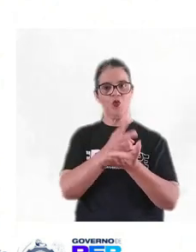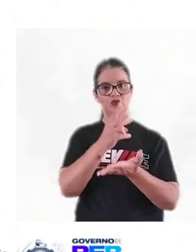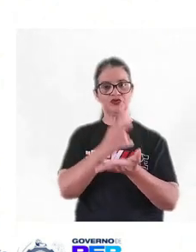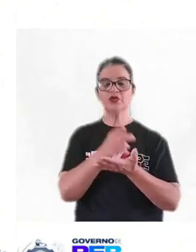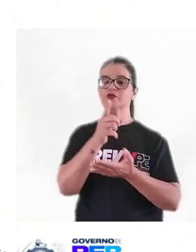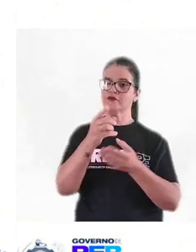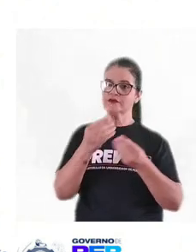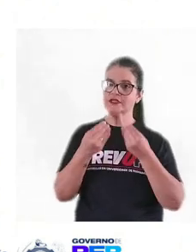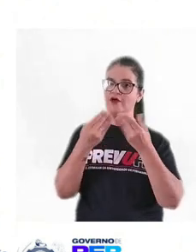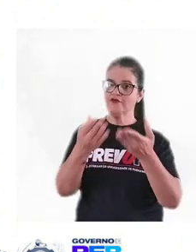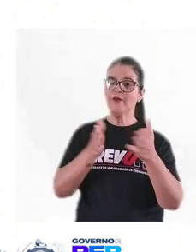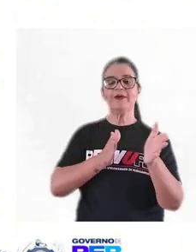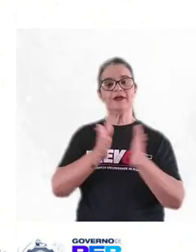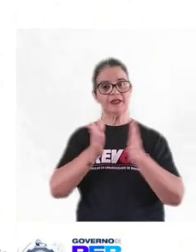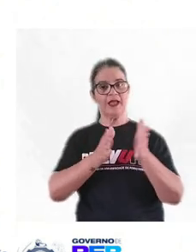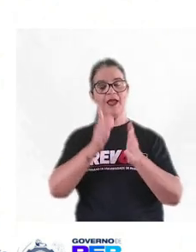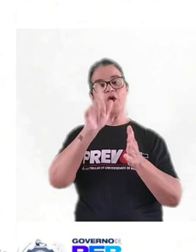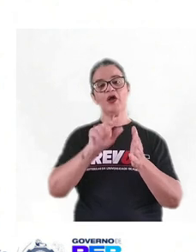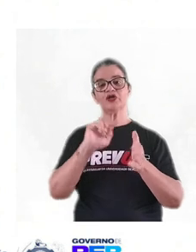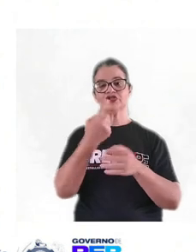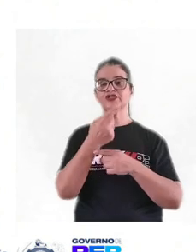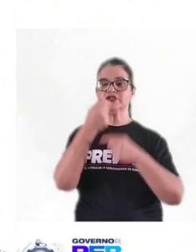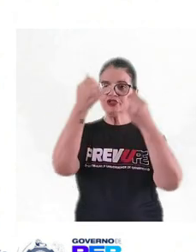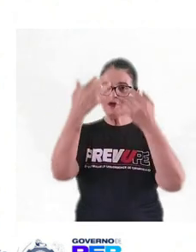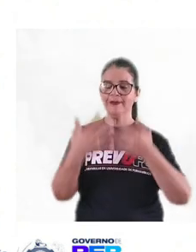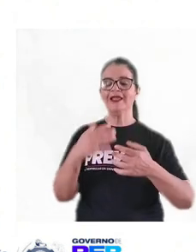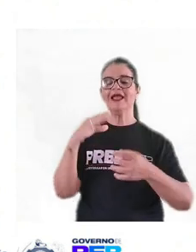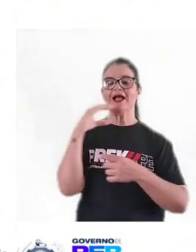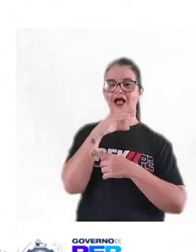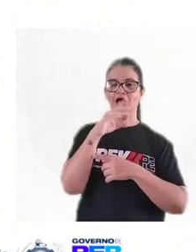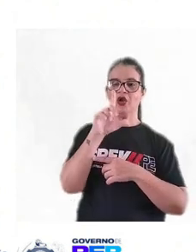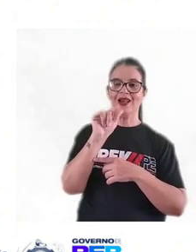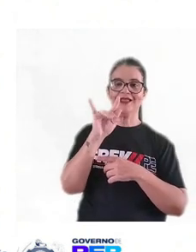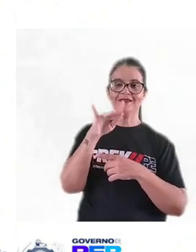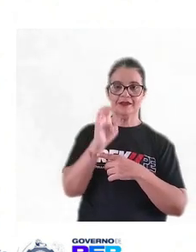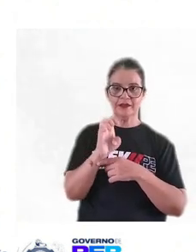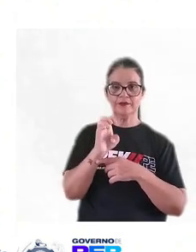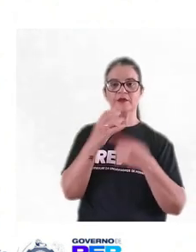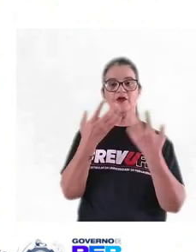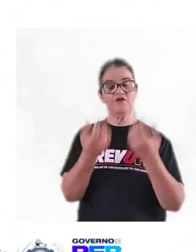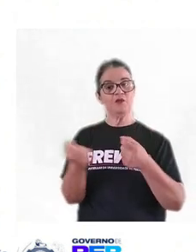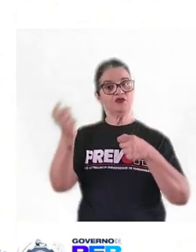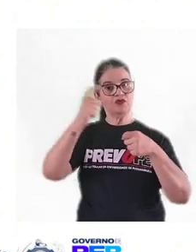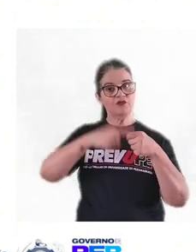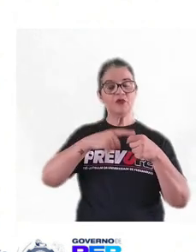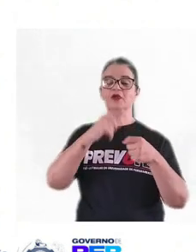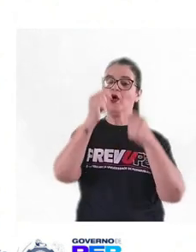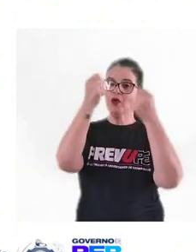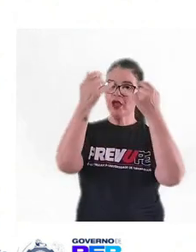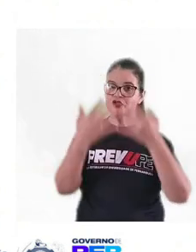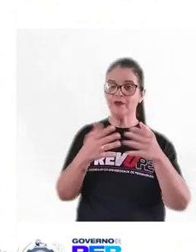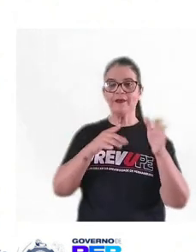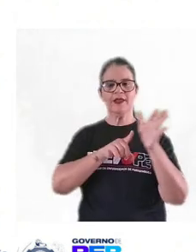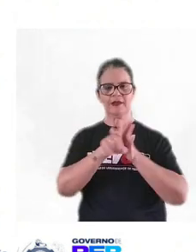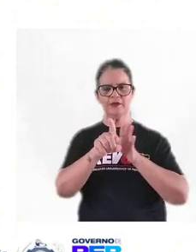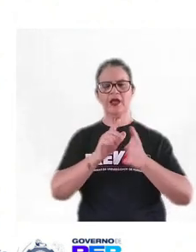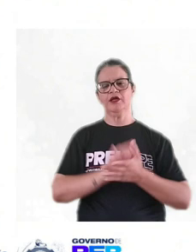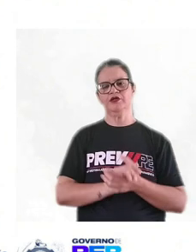que você está fornecendo naquele momento é o que a gente chama de calor latente então vamos voltar ao que é dito na questão